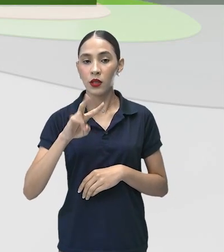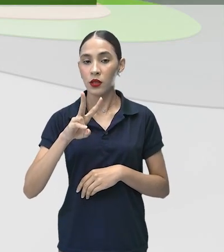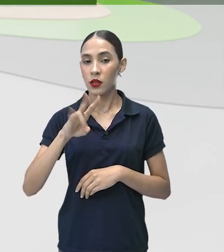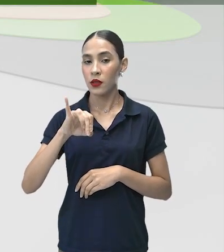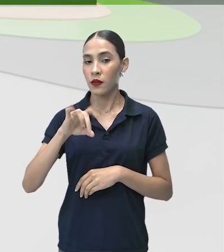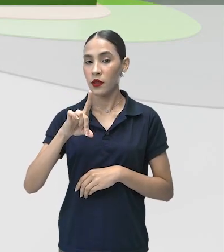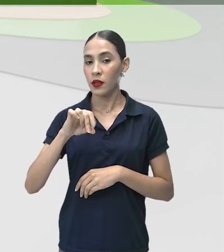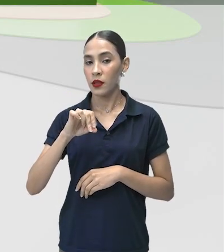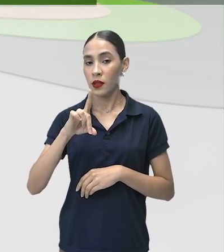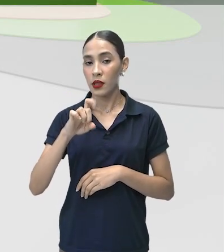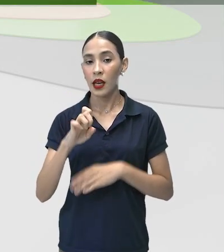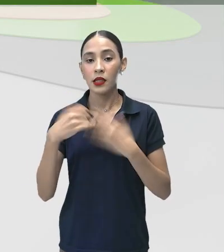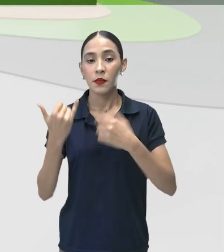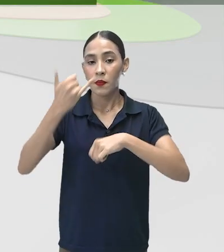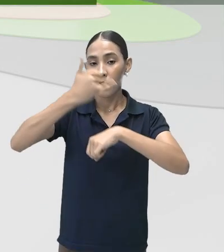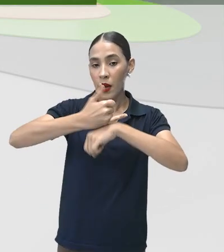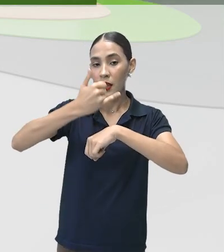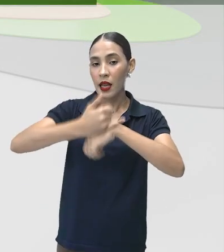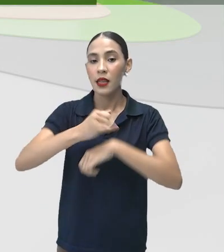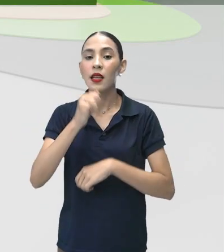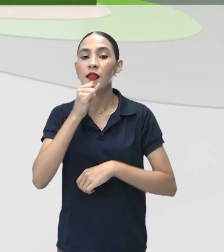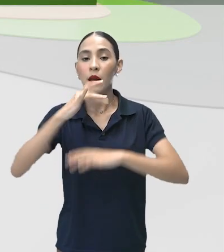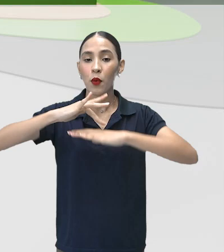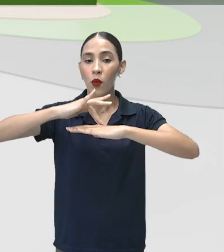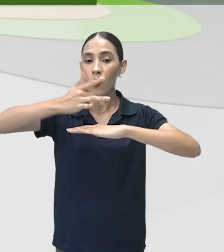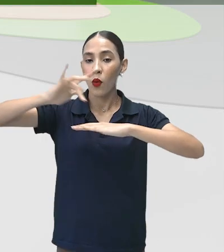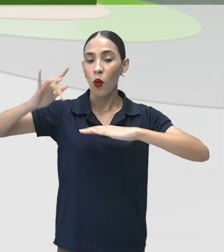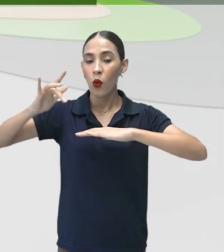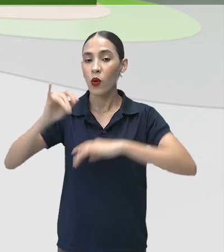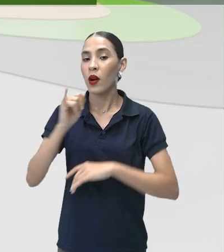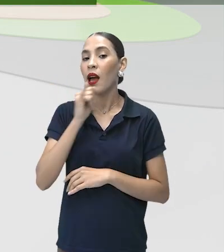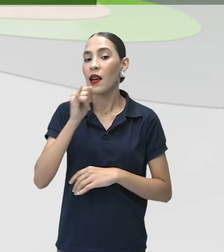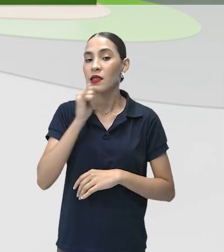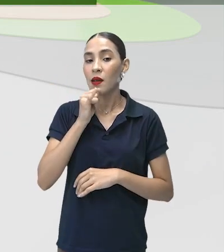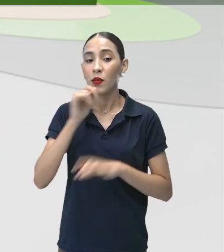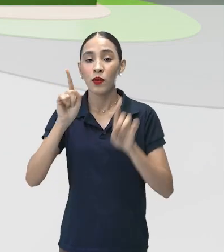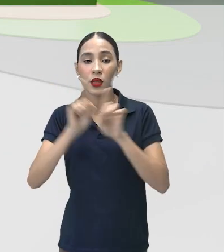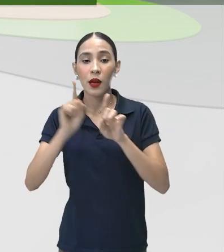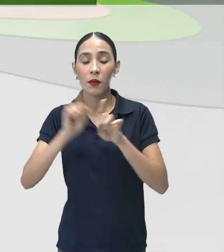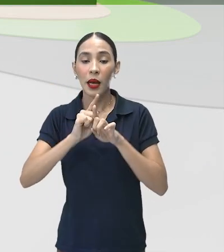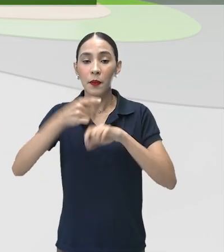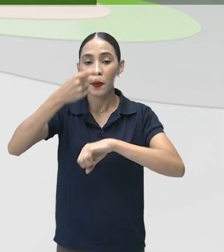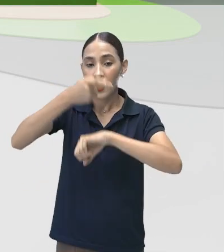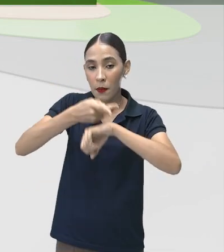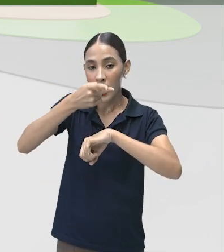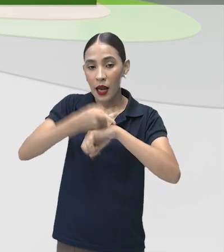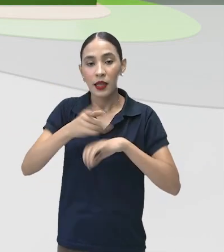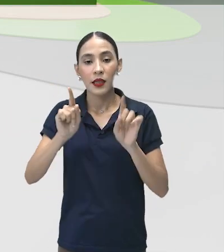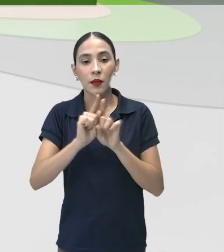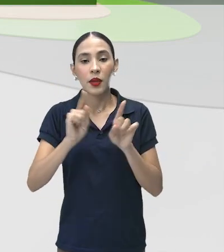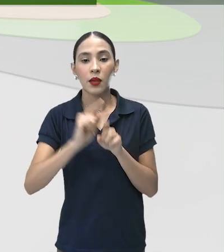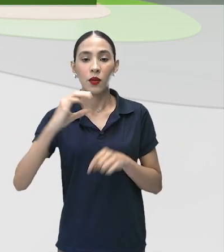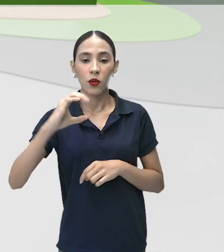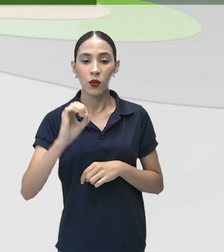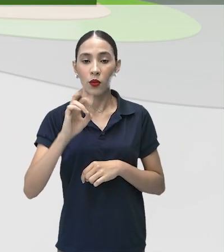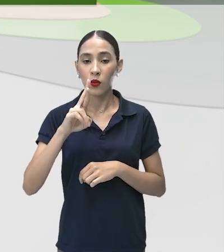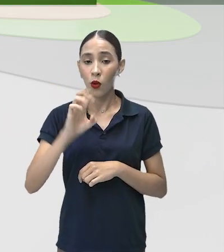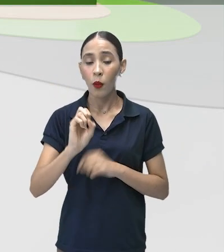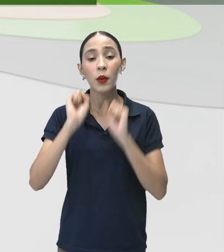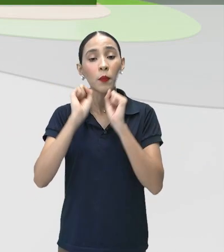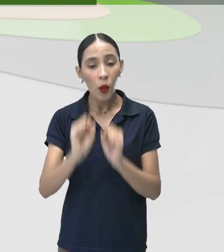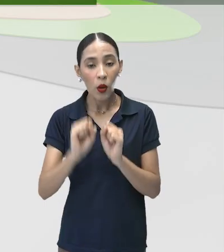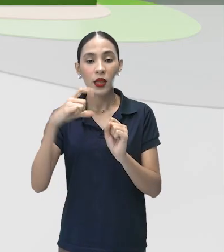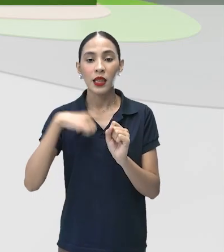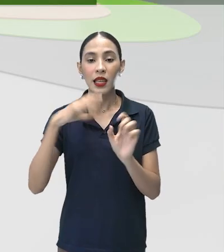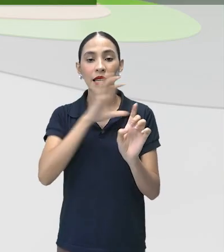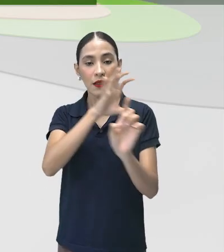Isso significa que metais, a exemplo do ouro, como está representado, bem como a prata e também o cobre, eles podem ser